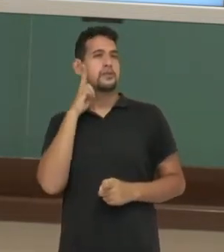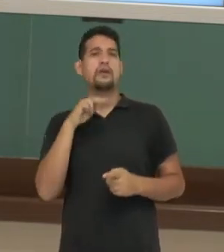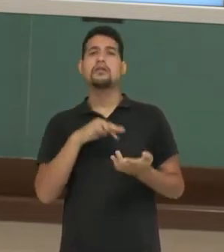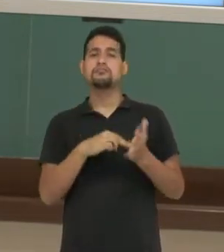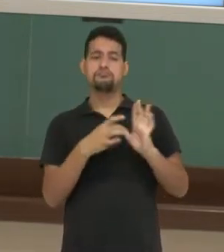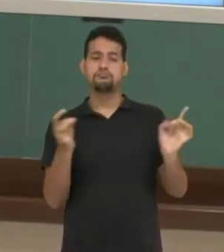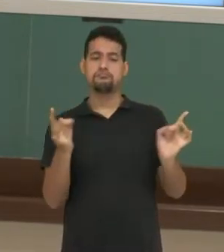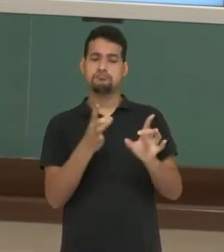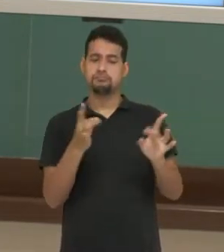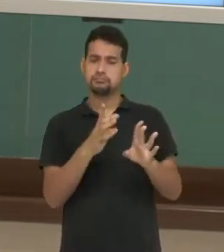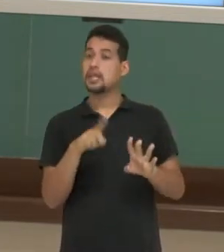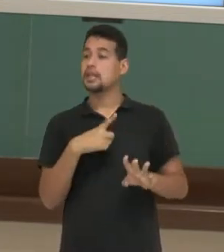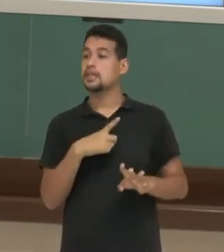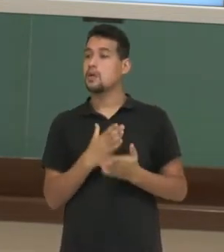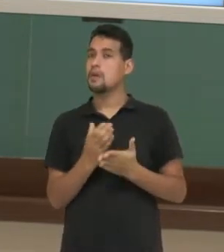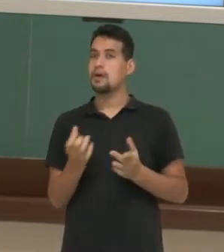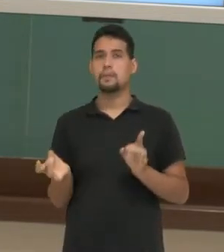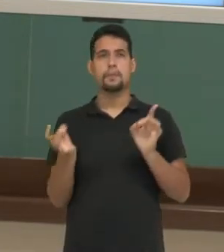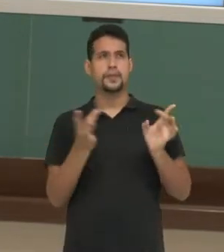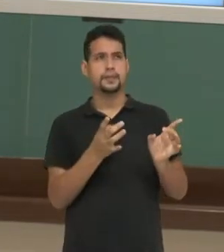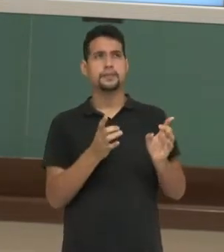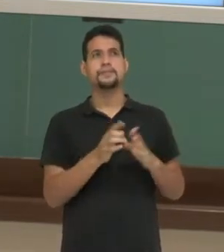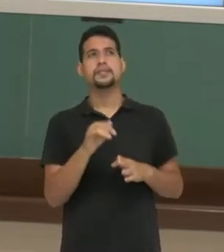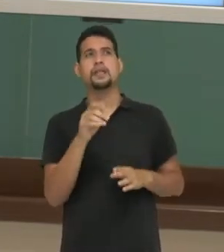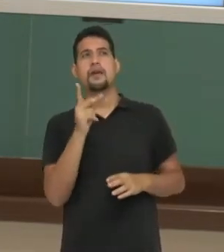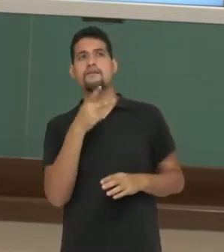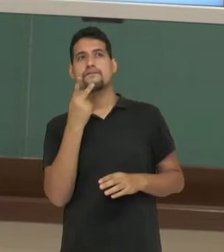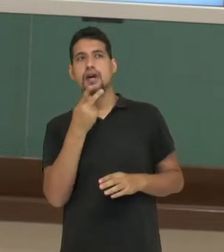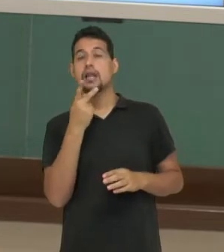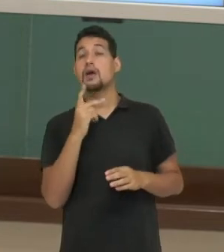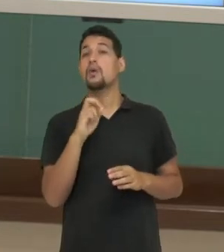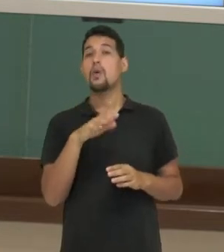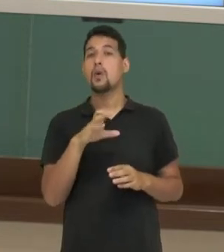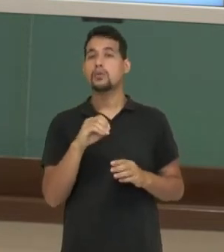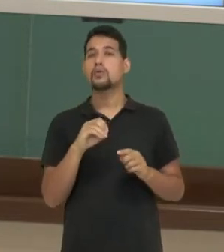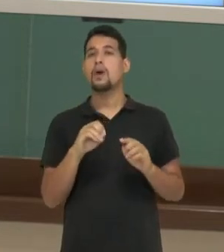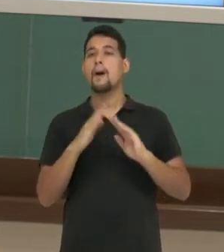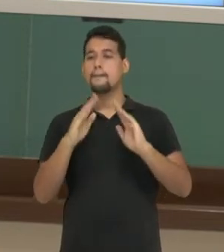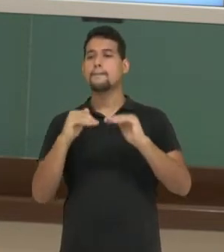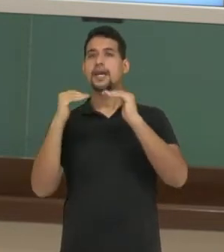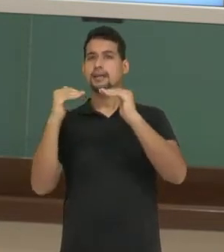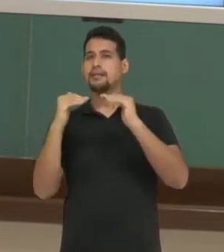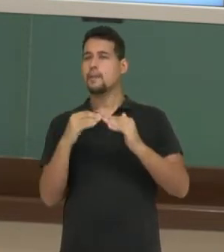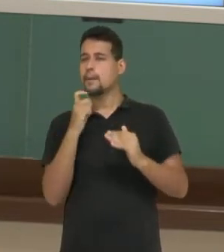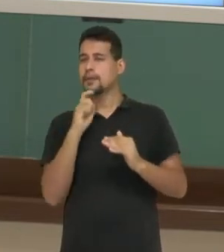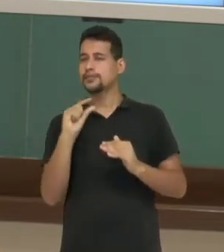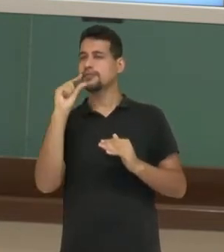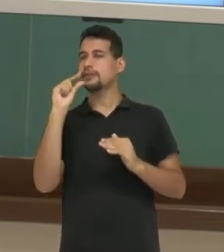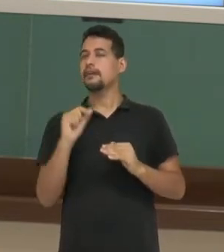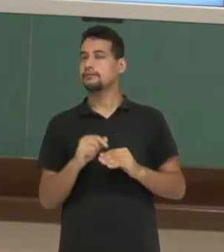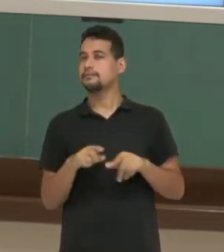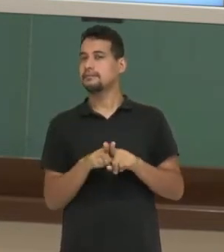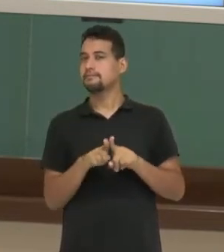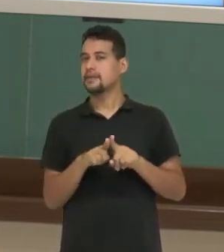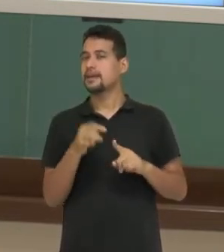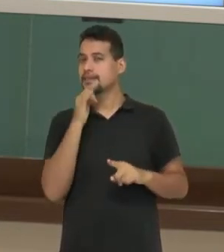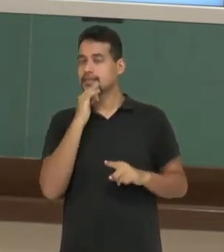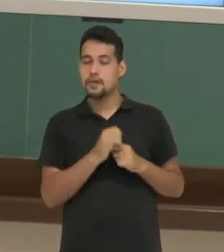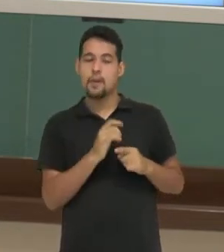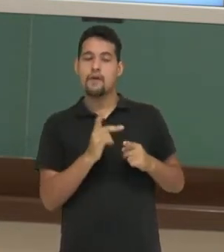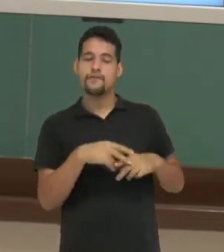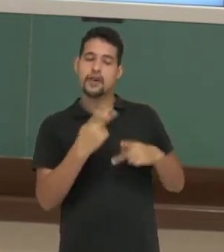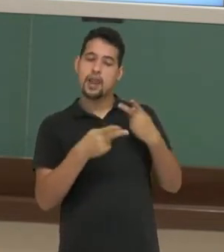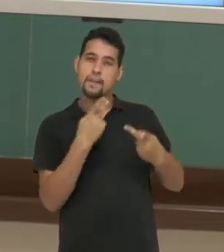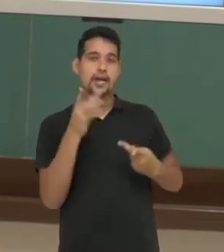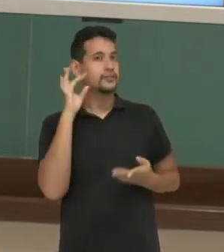acabado e escutamos uma outra história. Quem conta um conto aumenta um ponto. Quer dizer, eu acabo aumentando um pouquinho mais a